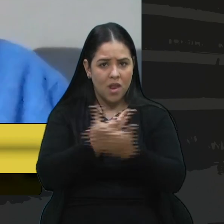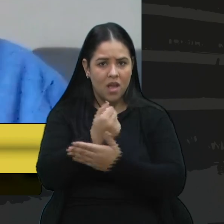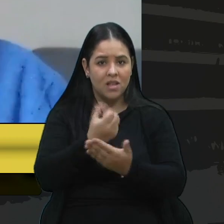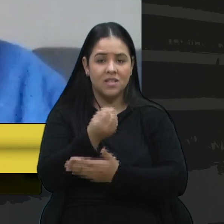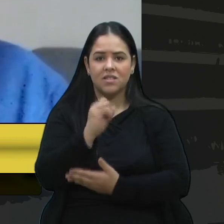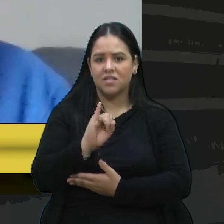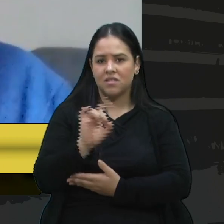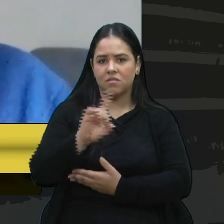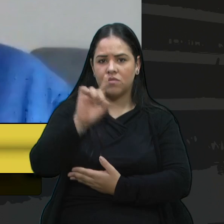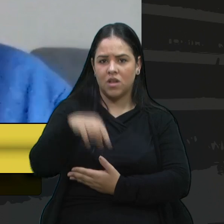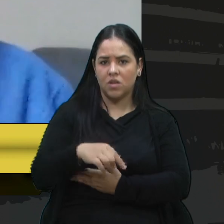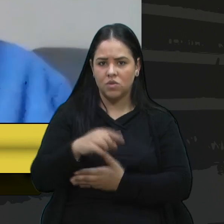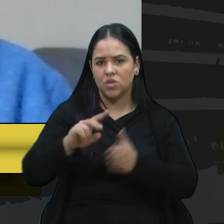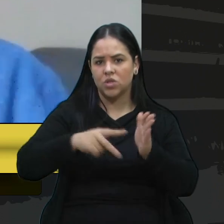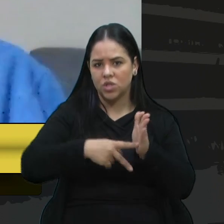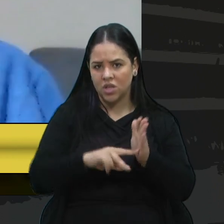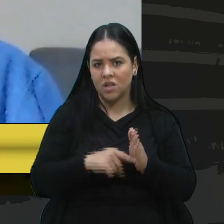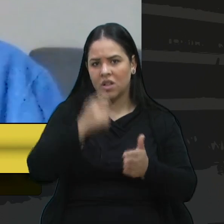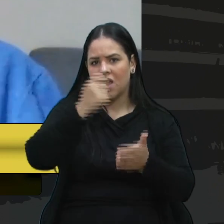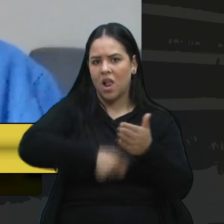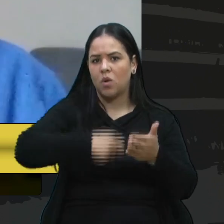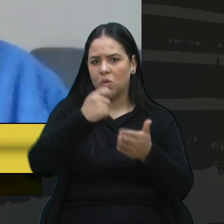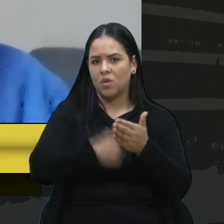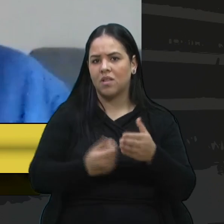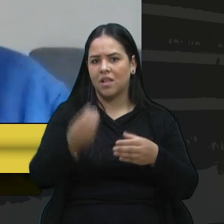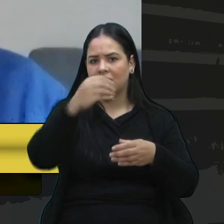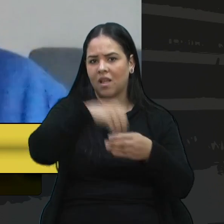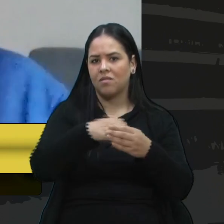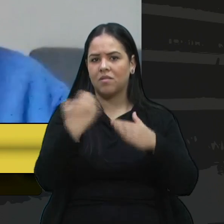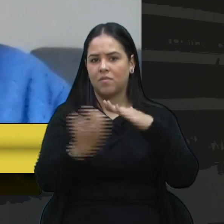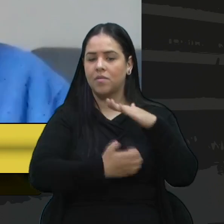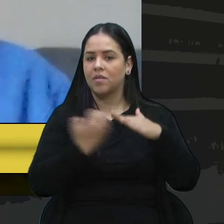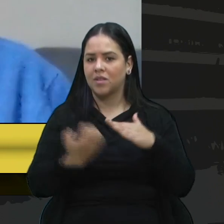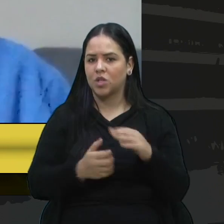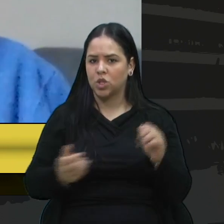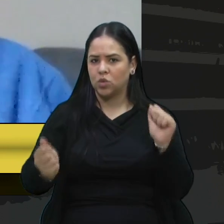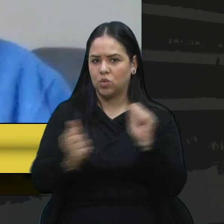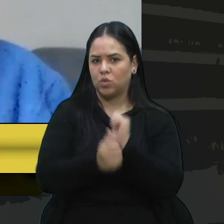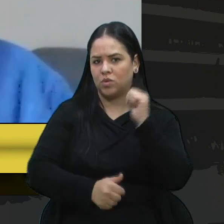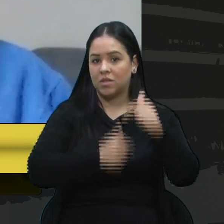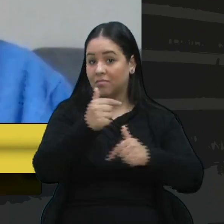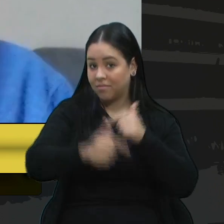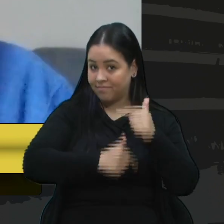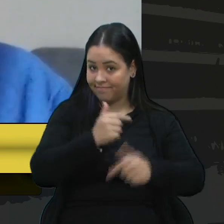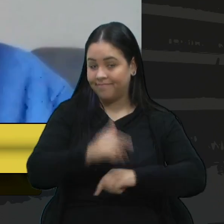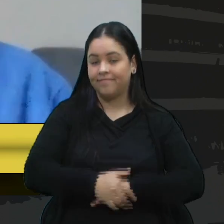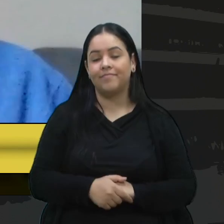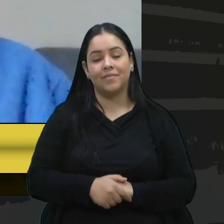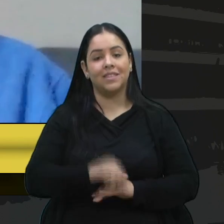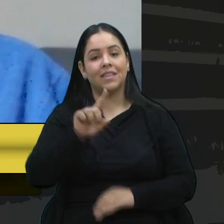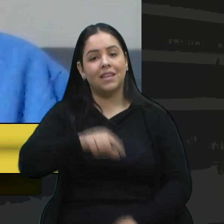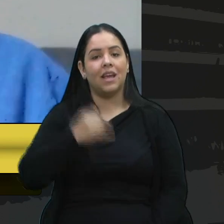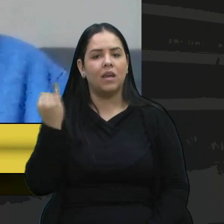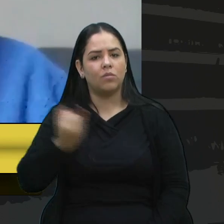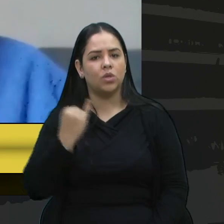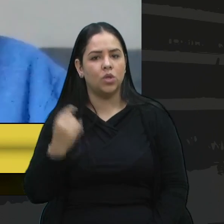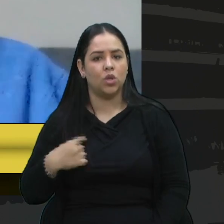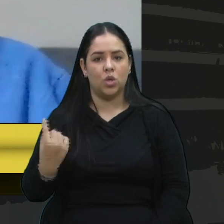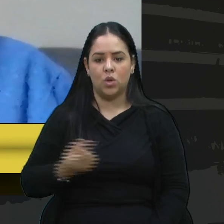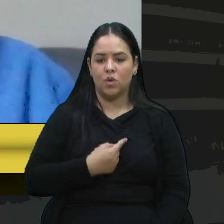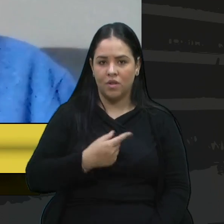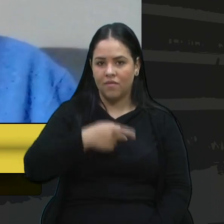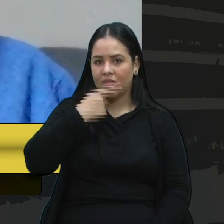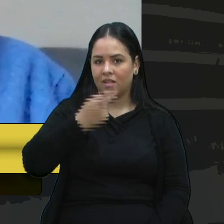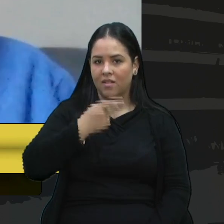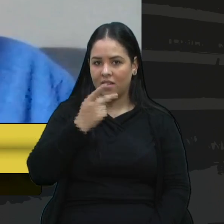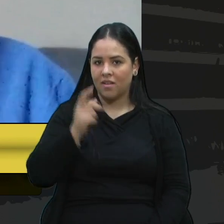sindicatos e da sua luta coletiva dentro das empresas, ao lado do trabalhador. E isso é importante a gente pontuar aqui